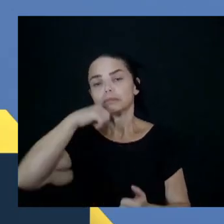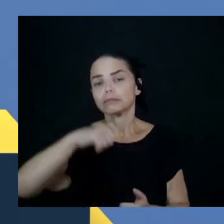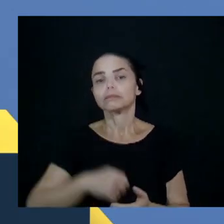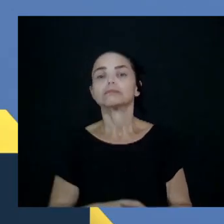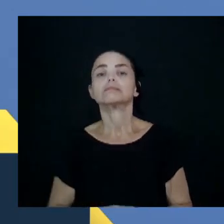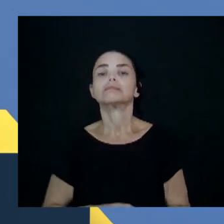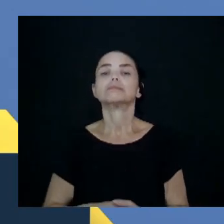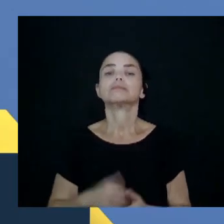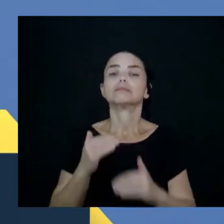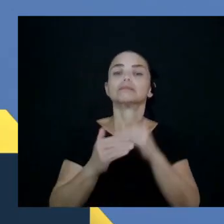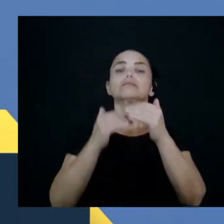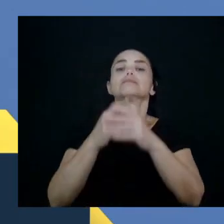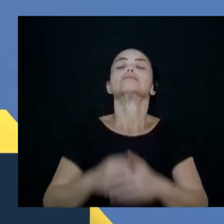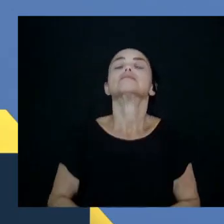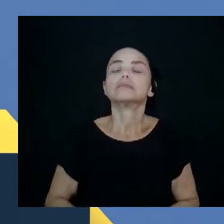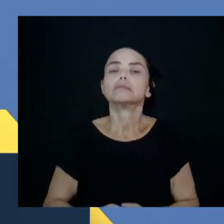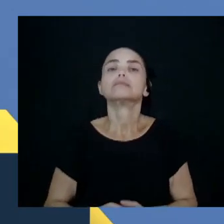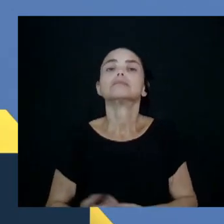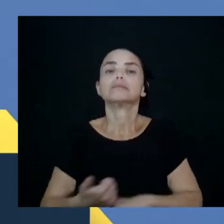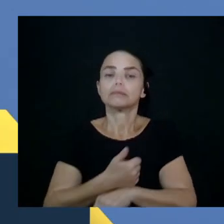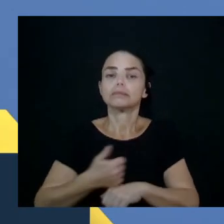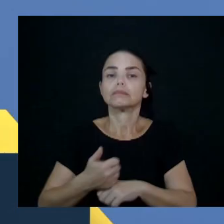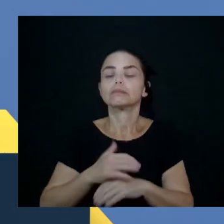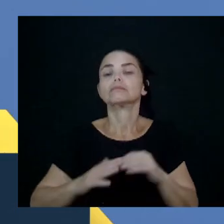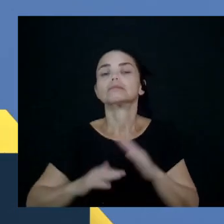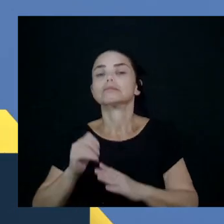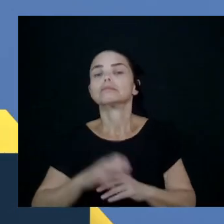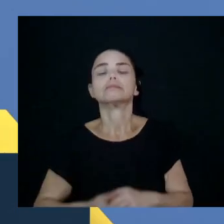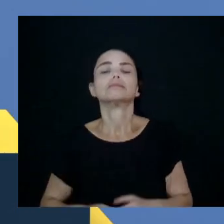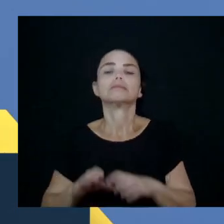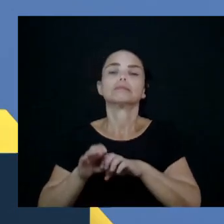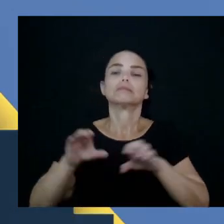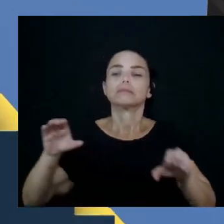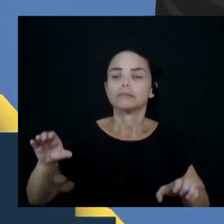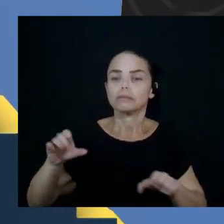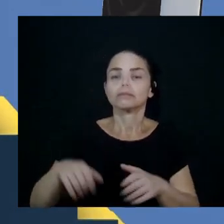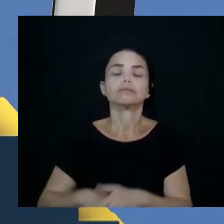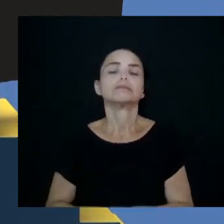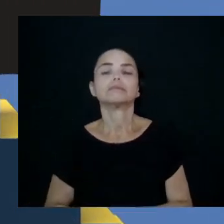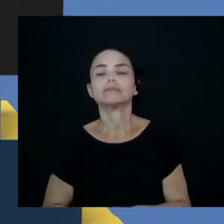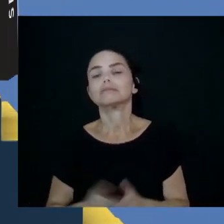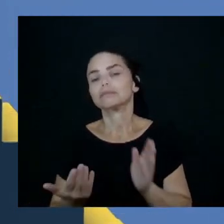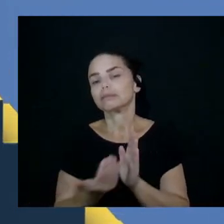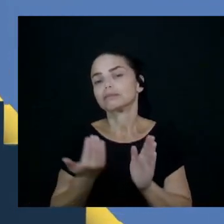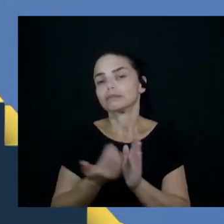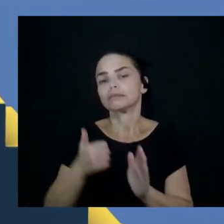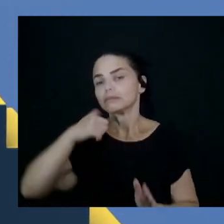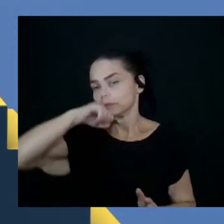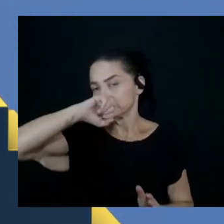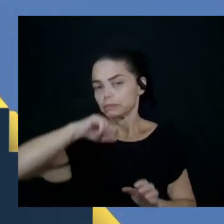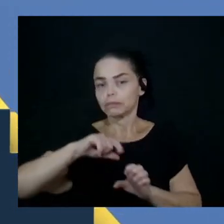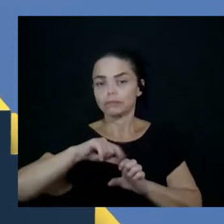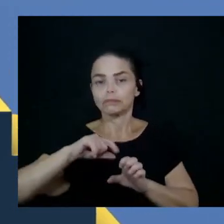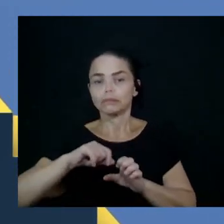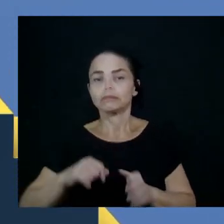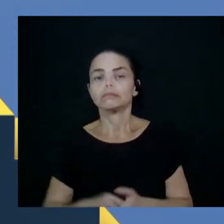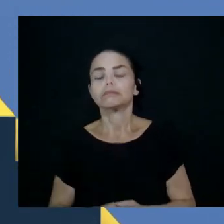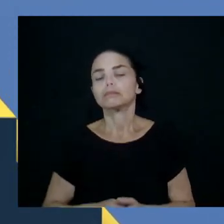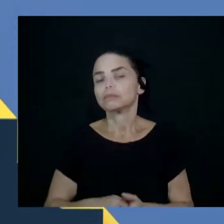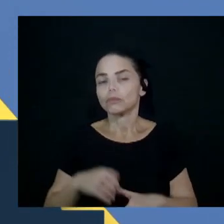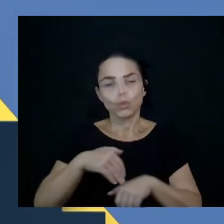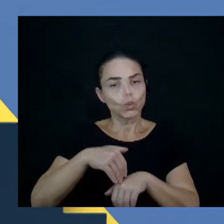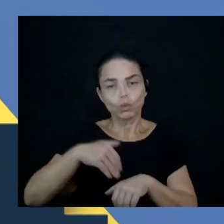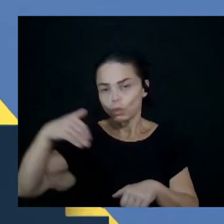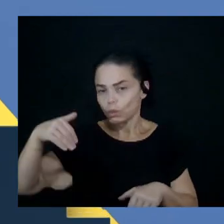na construção de suas carreiras profissionais independentes. E o livro Mãe Empreendedora Sem Culpa,